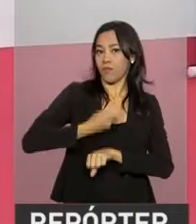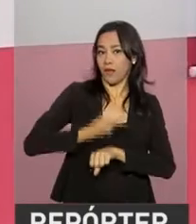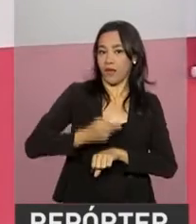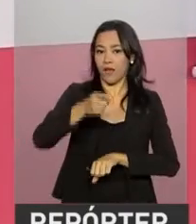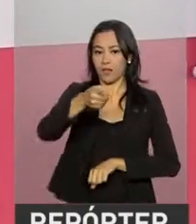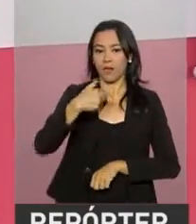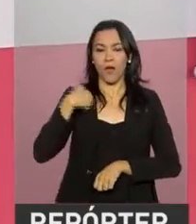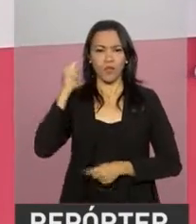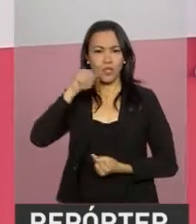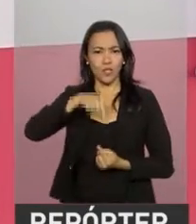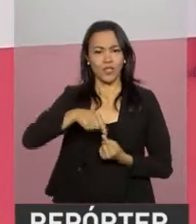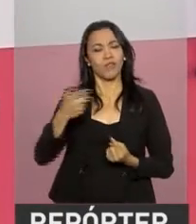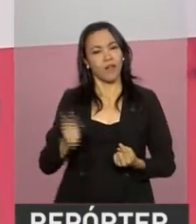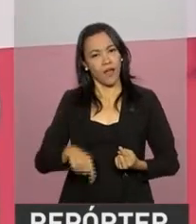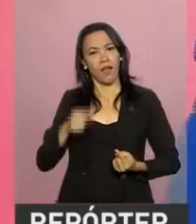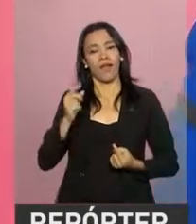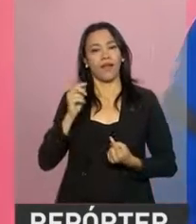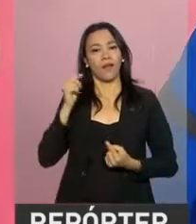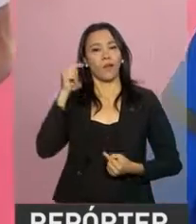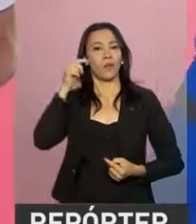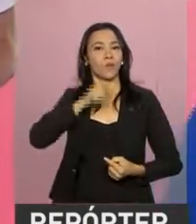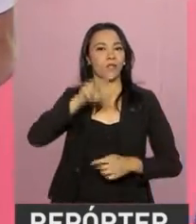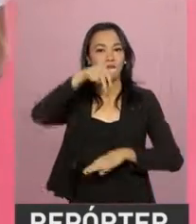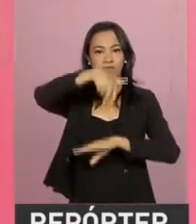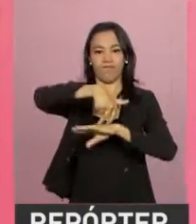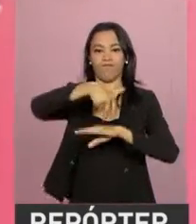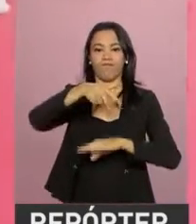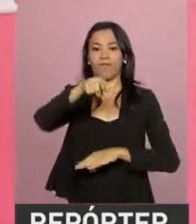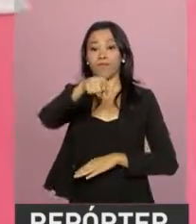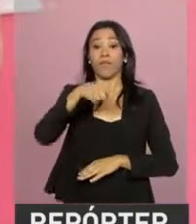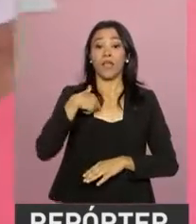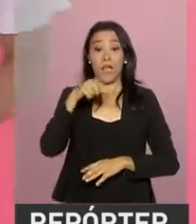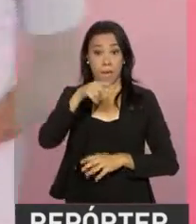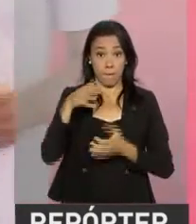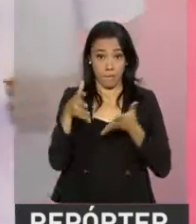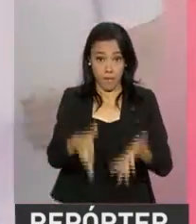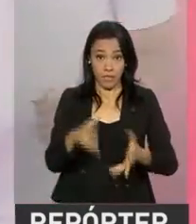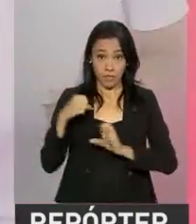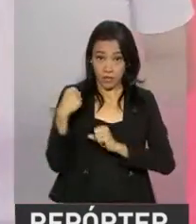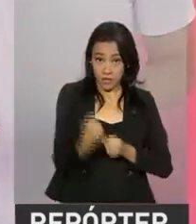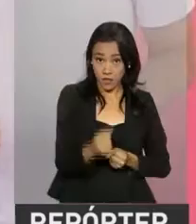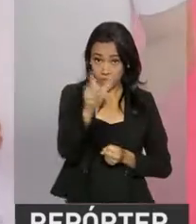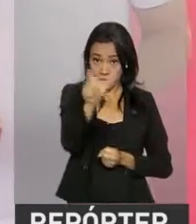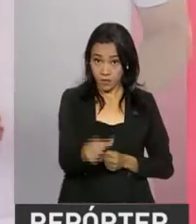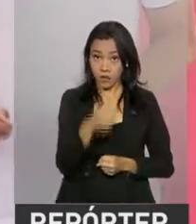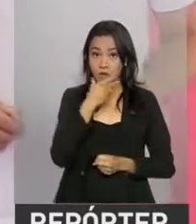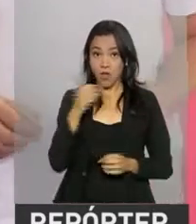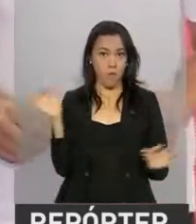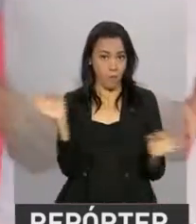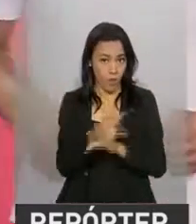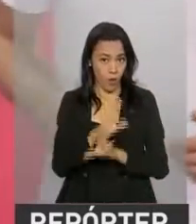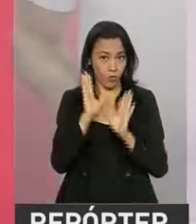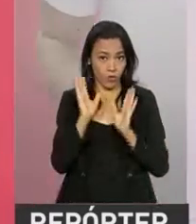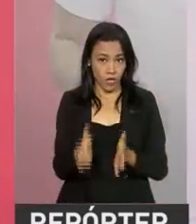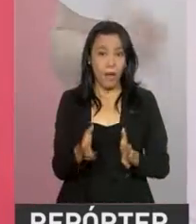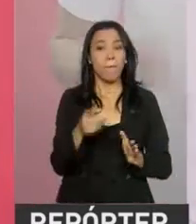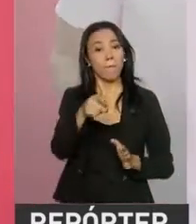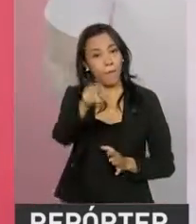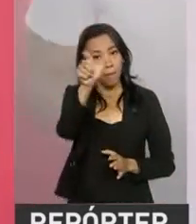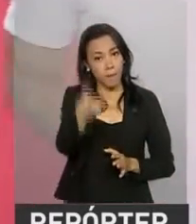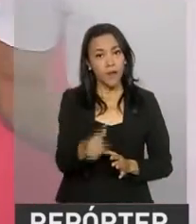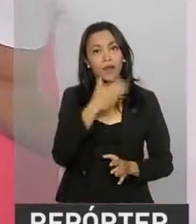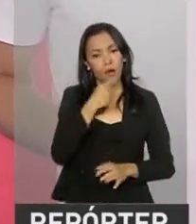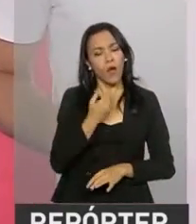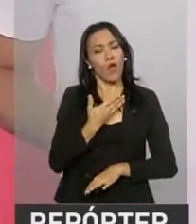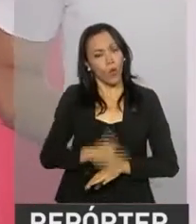estar no pódio aqui no Rio 2016. A participação do William nos Jogos Paralímpicos já terminou, mas os exercícios continuam no